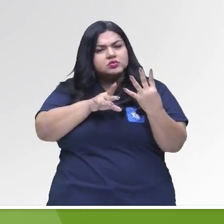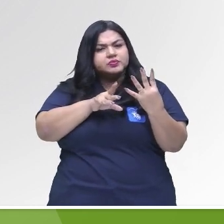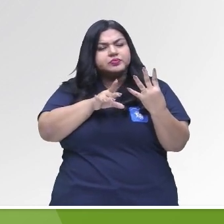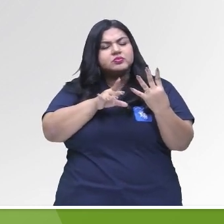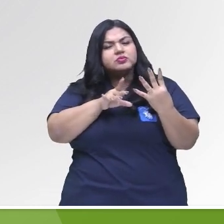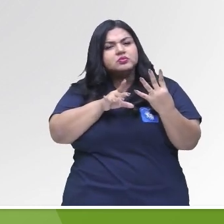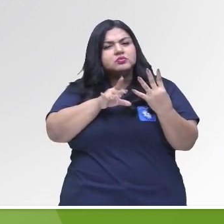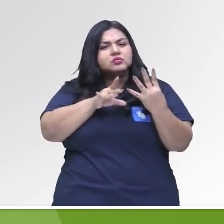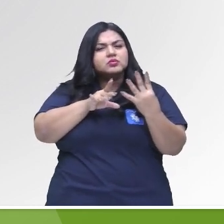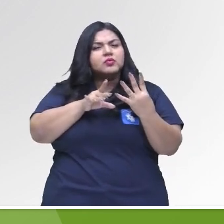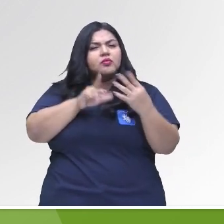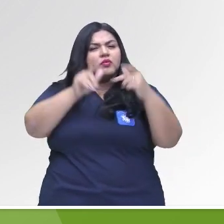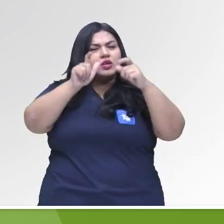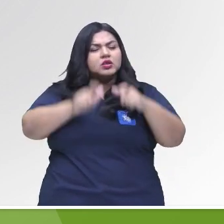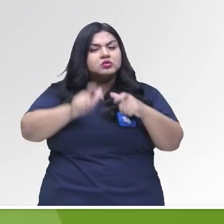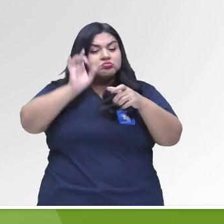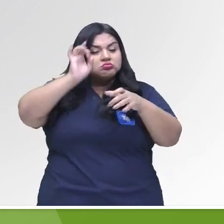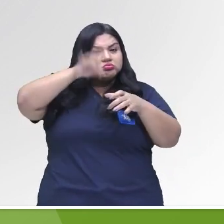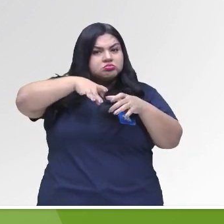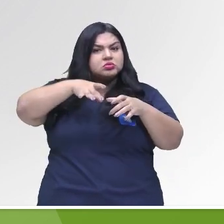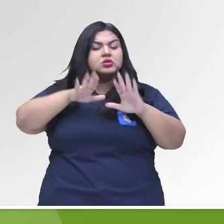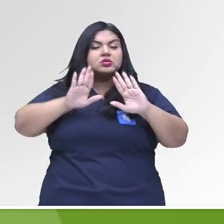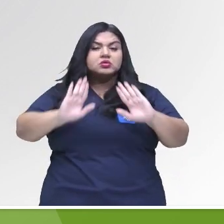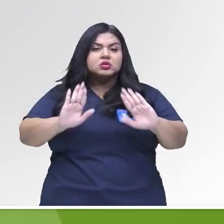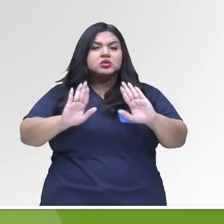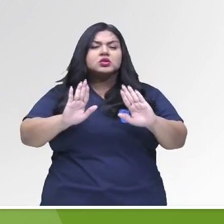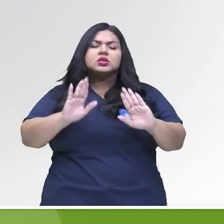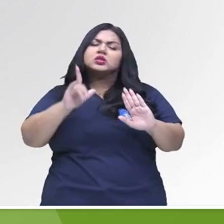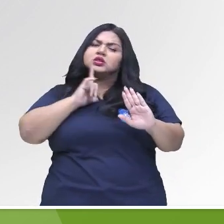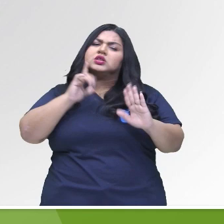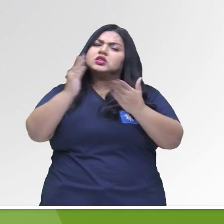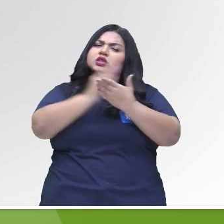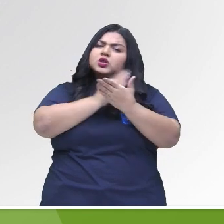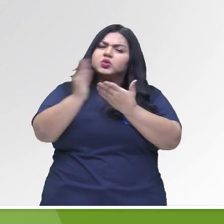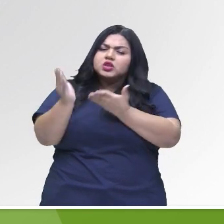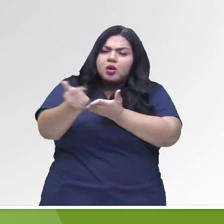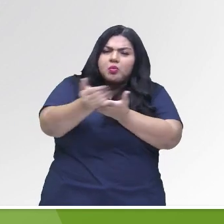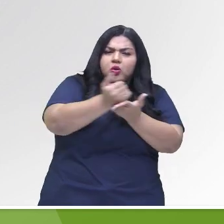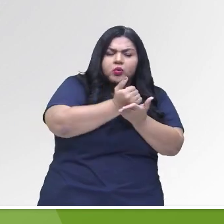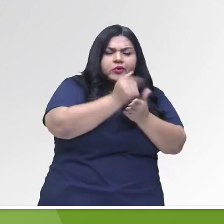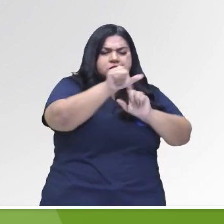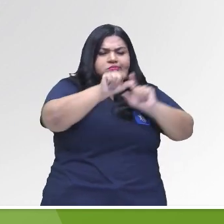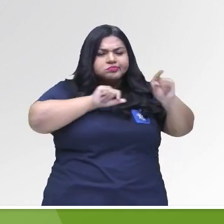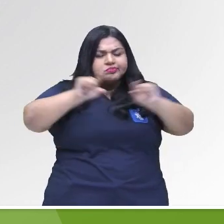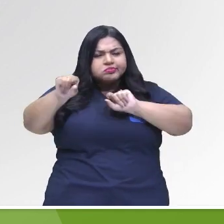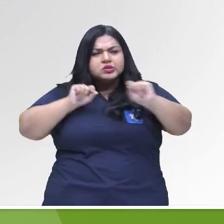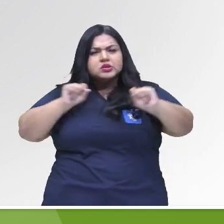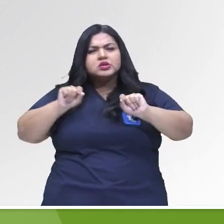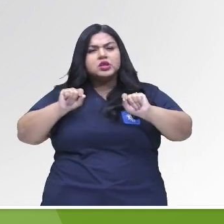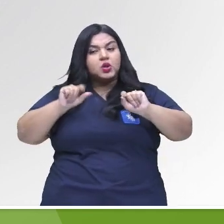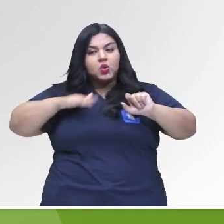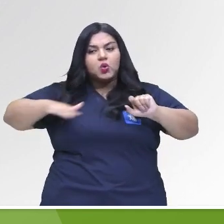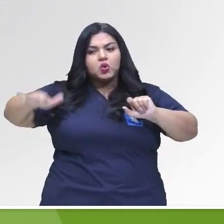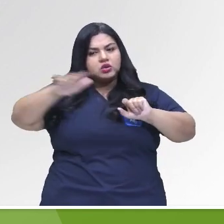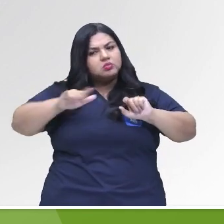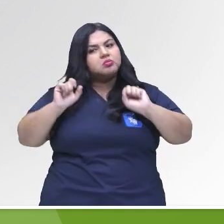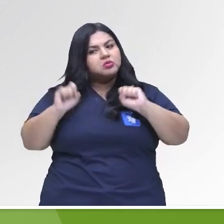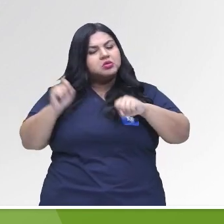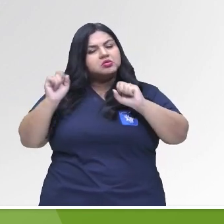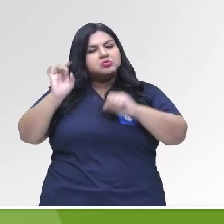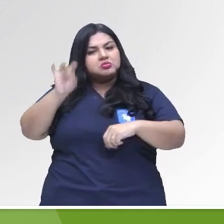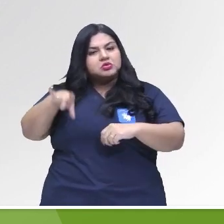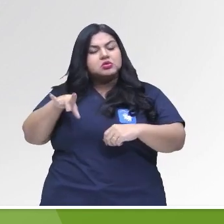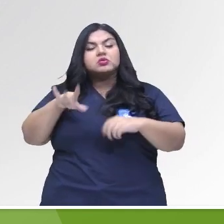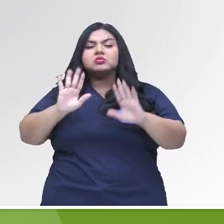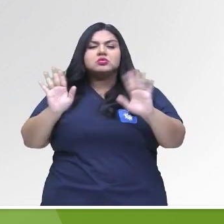né, numa lata de lixo específica. Ou seja, vai ter coleta seletiva e tudo mais, né? Não é em todo ambiente que a gente tem essa possibilidade.